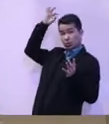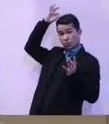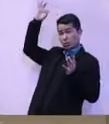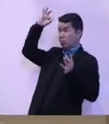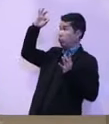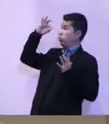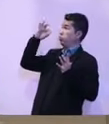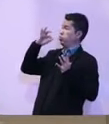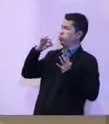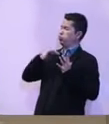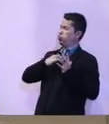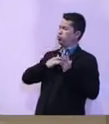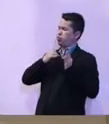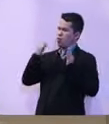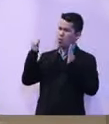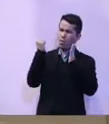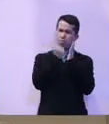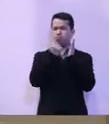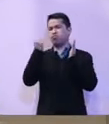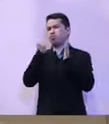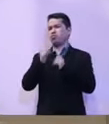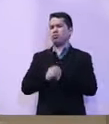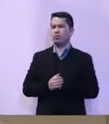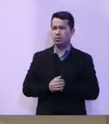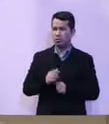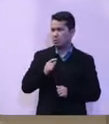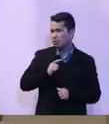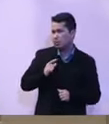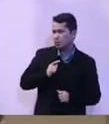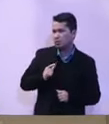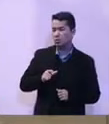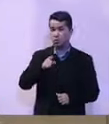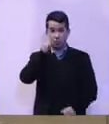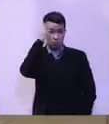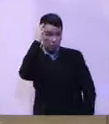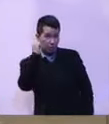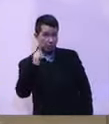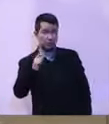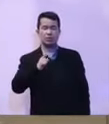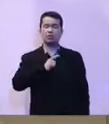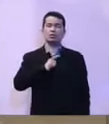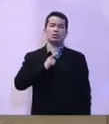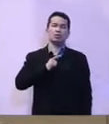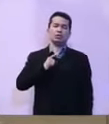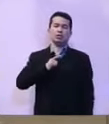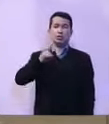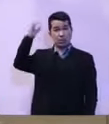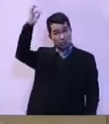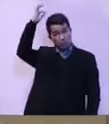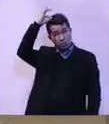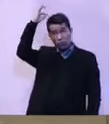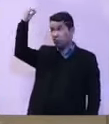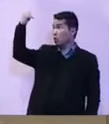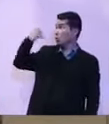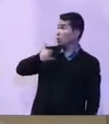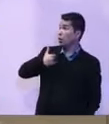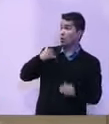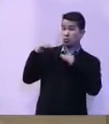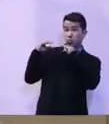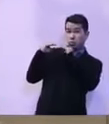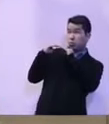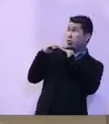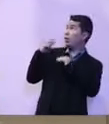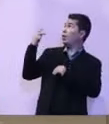Santo, coloca um selo dentro de nós, e esse selo que é o Espírito Santo testifica ao nosso espírito que nós somos filhos amados